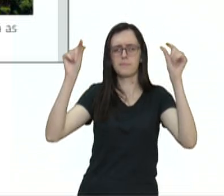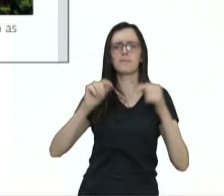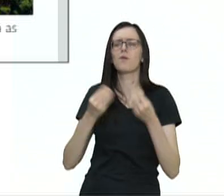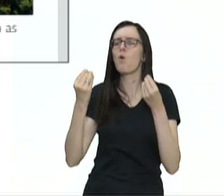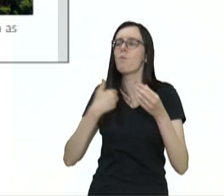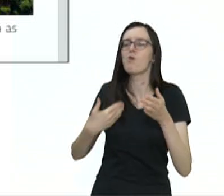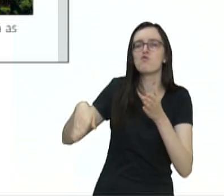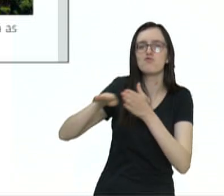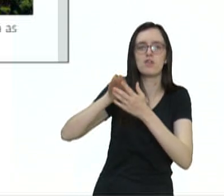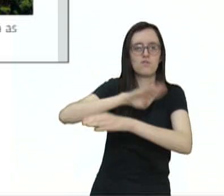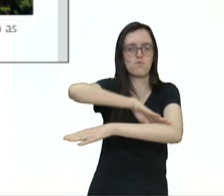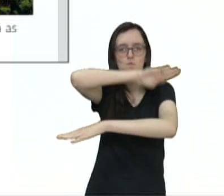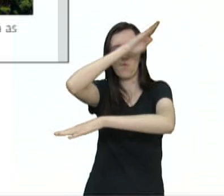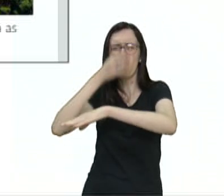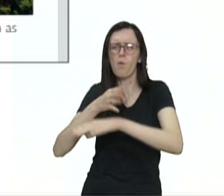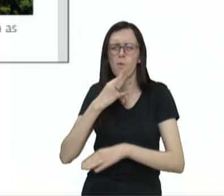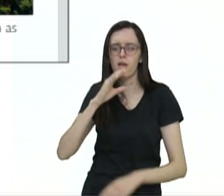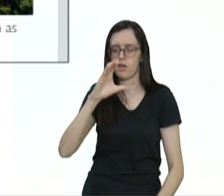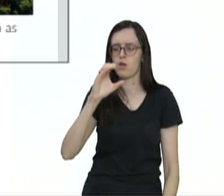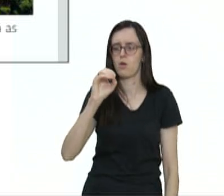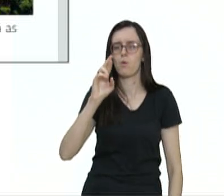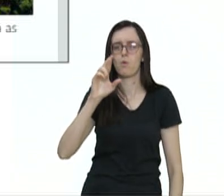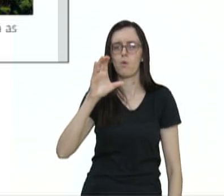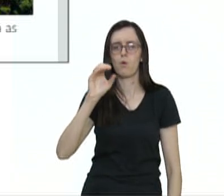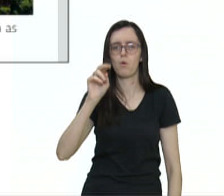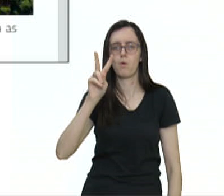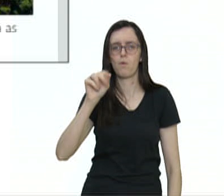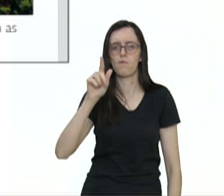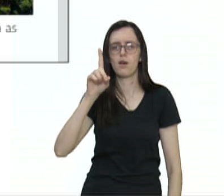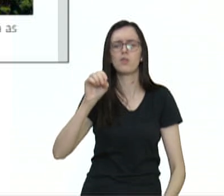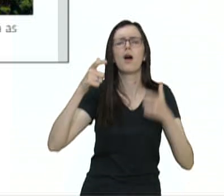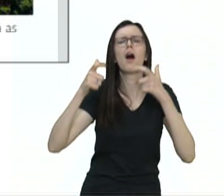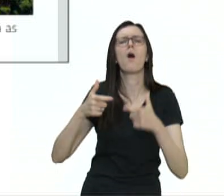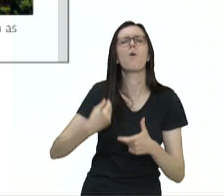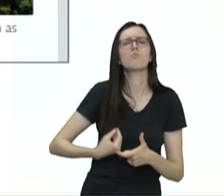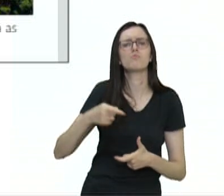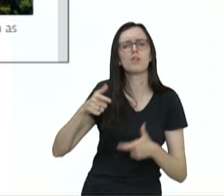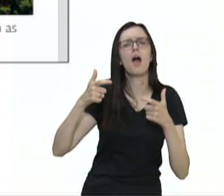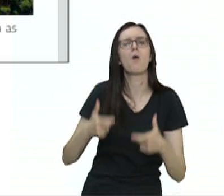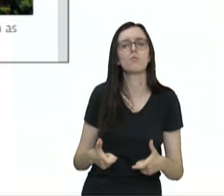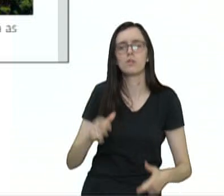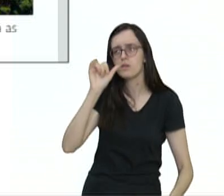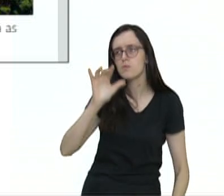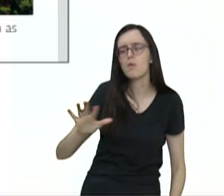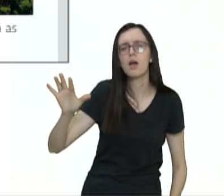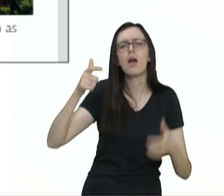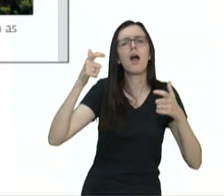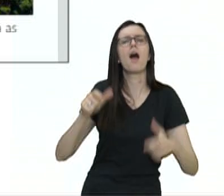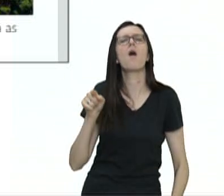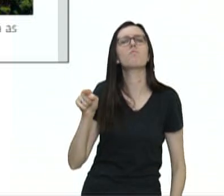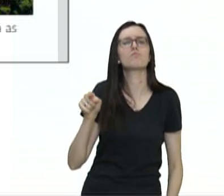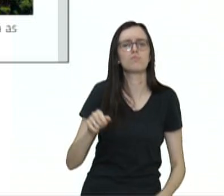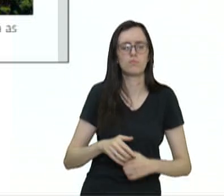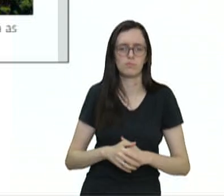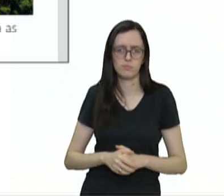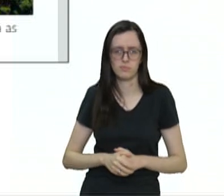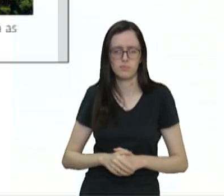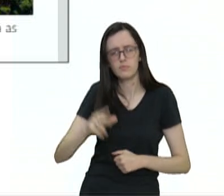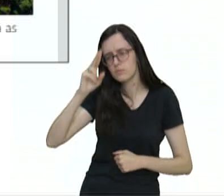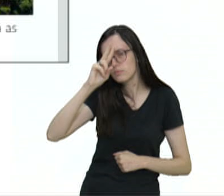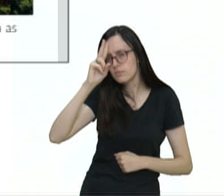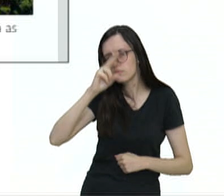topo do Corcovado? Vocês conhecem que lugar é esse? Onde fica o Corcovado? Essa imagem, que lugar é esse?